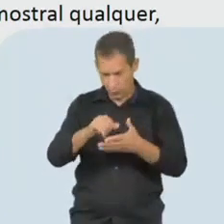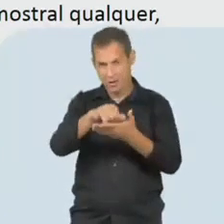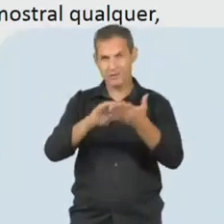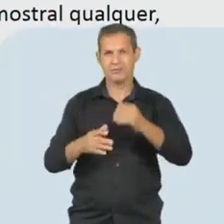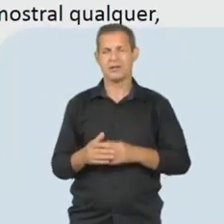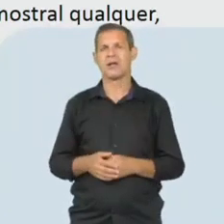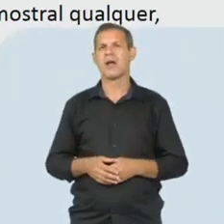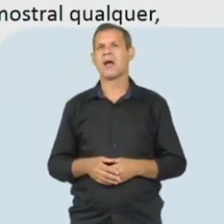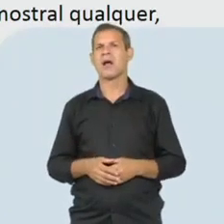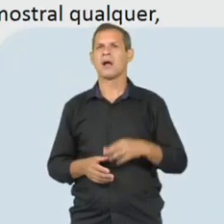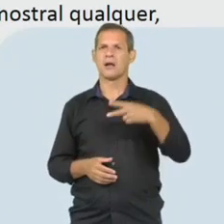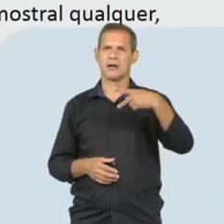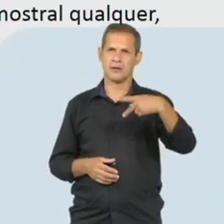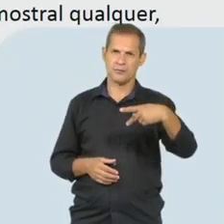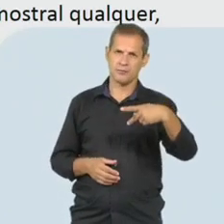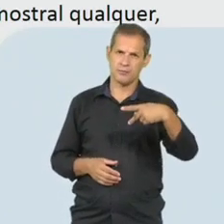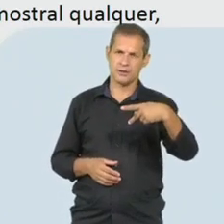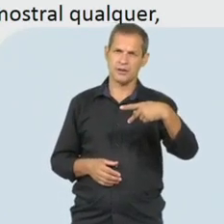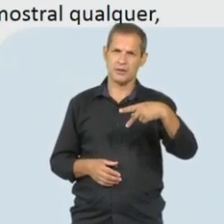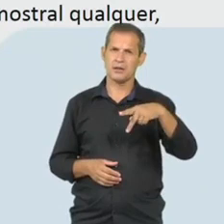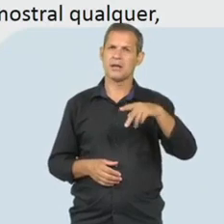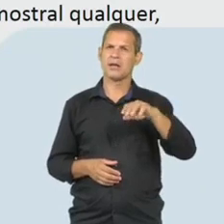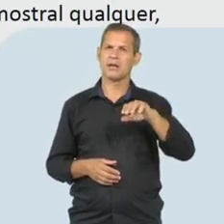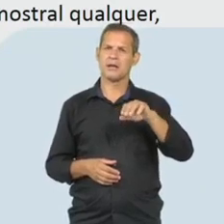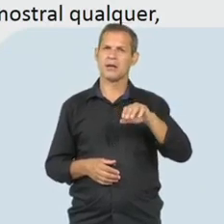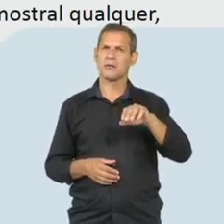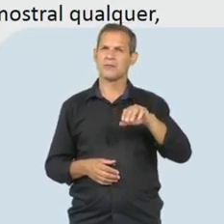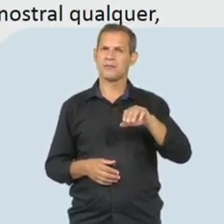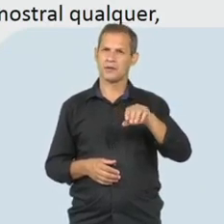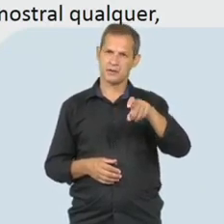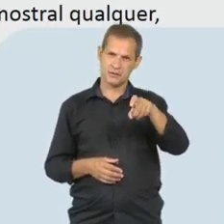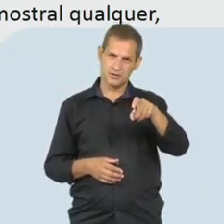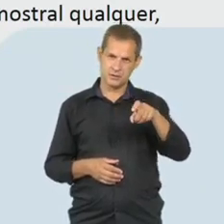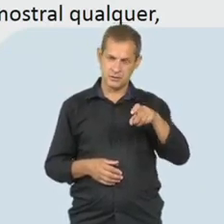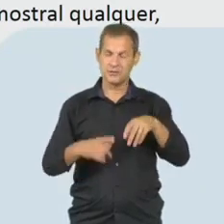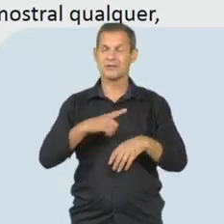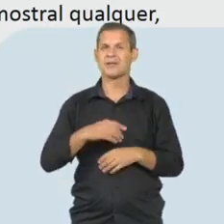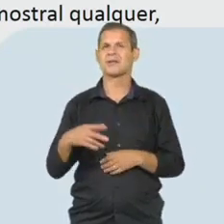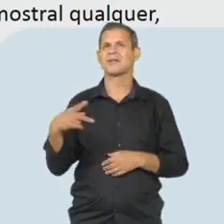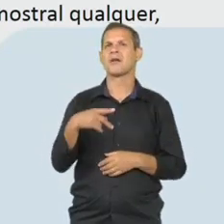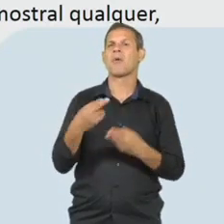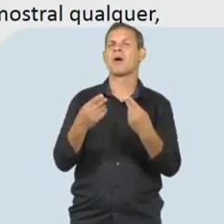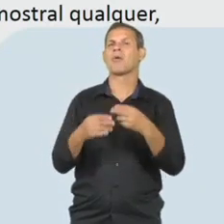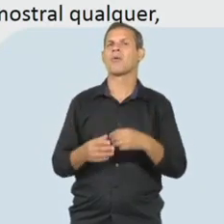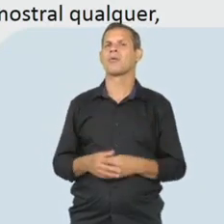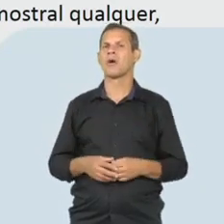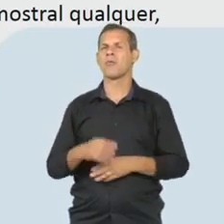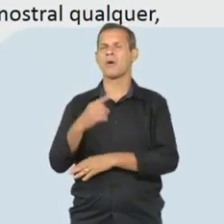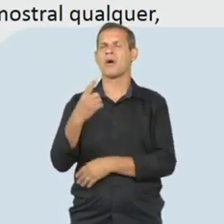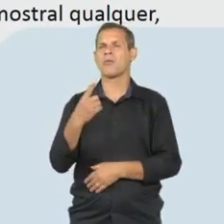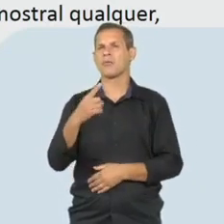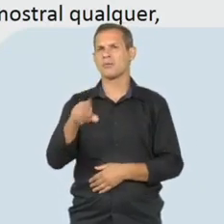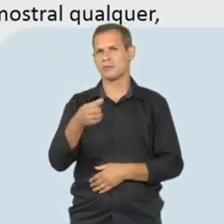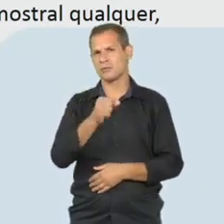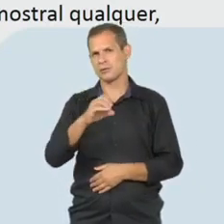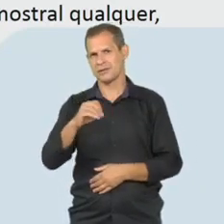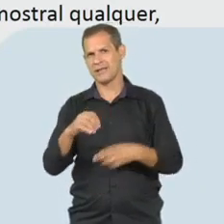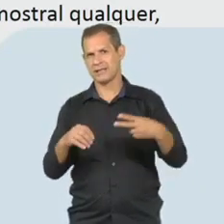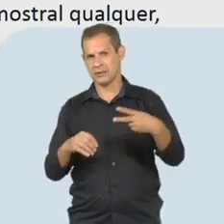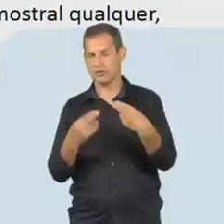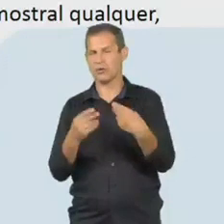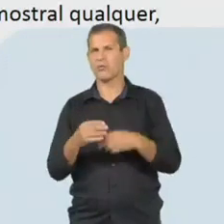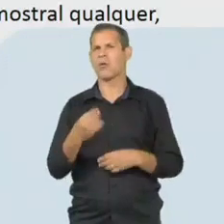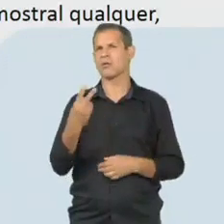exercício. Probabilidade do evento acontecer. O valor de x, ele tem que ser maior ou igual a 1,80 m e tem que ser menor ou